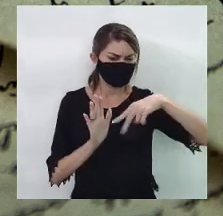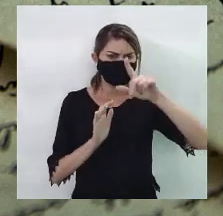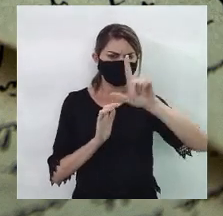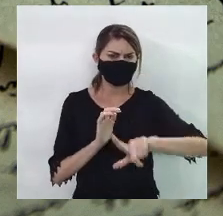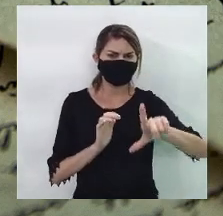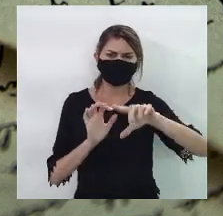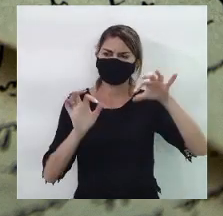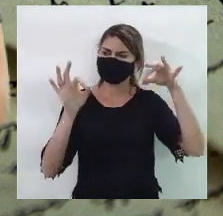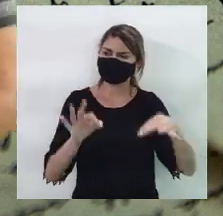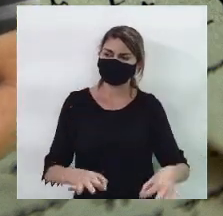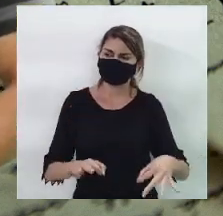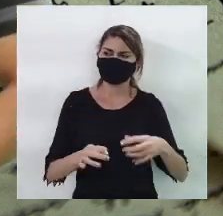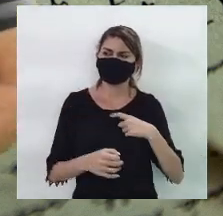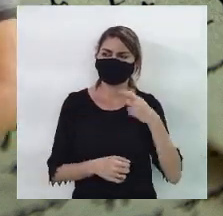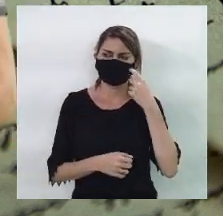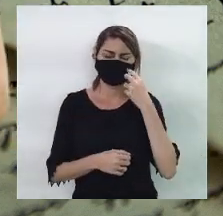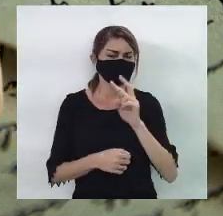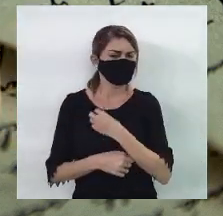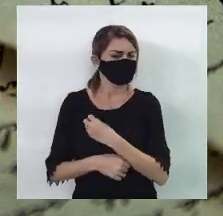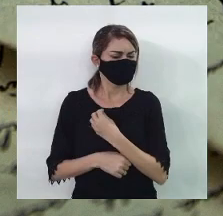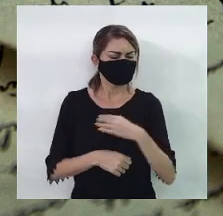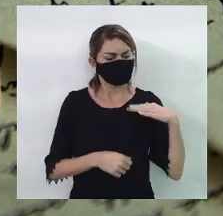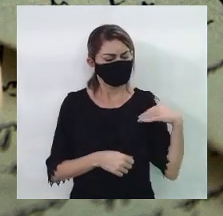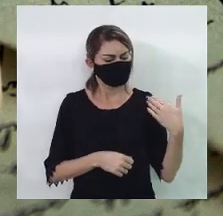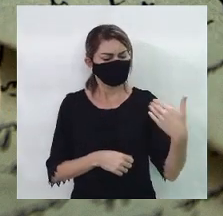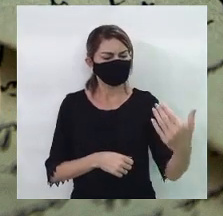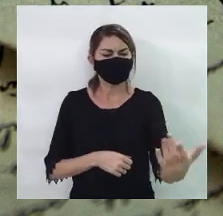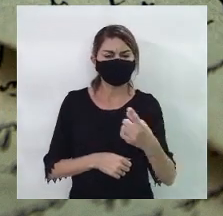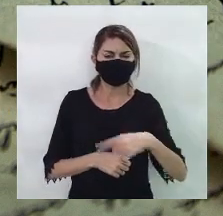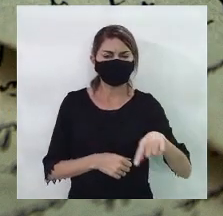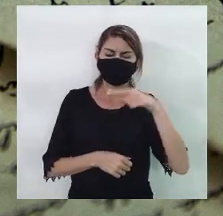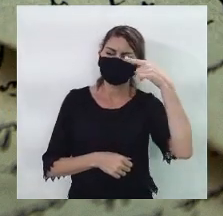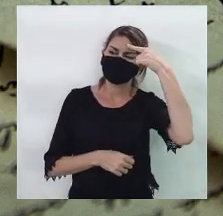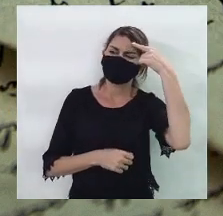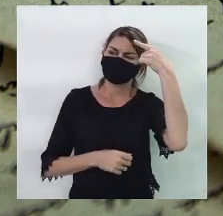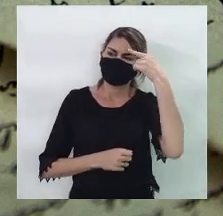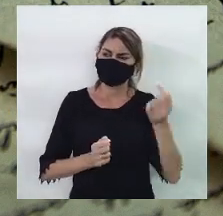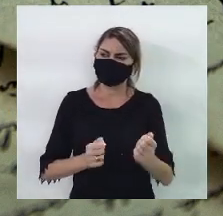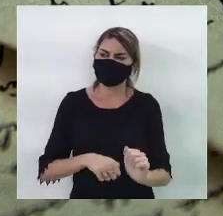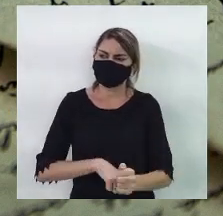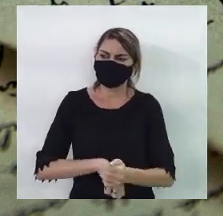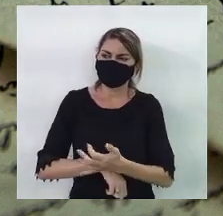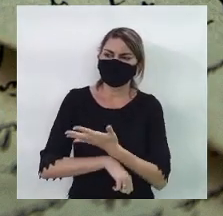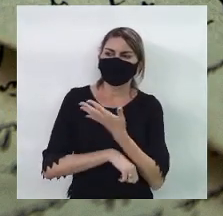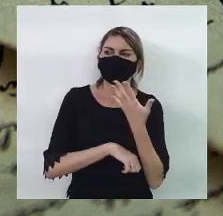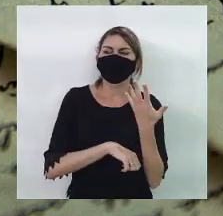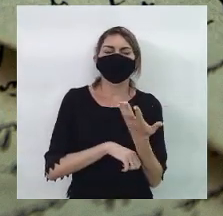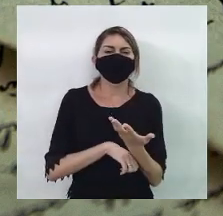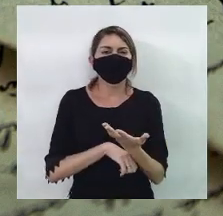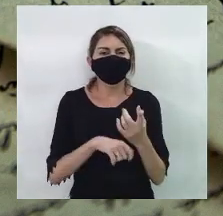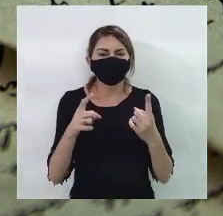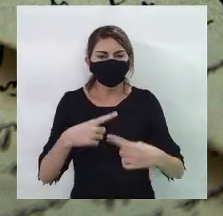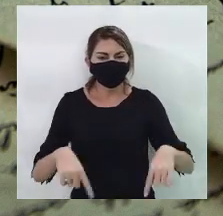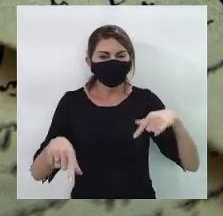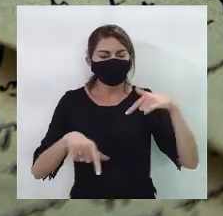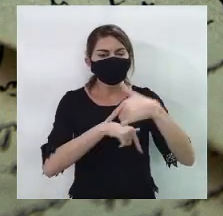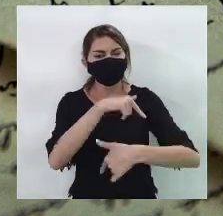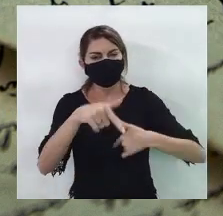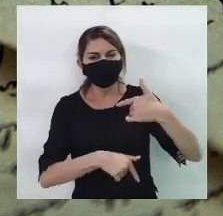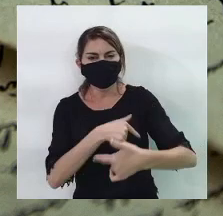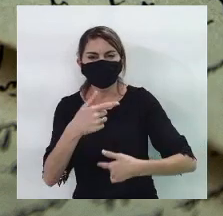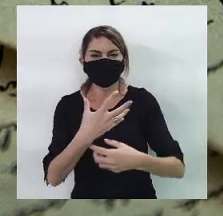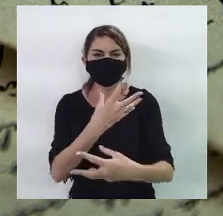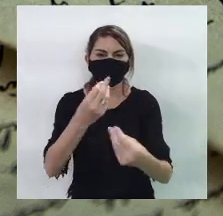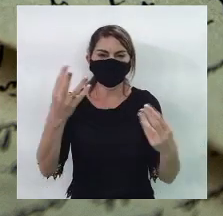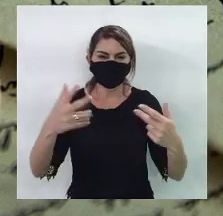Com certeza, é o que a gente vive no dia a dia, nossos pensamentos, nossas emoções, nosso trabalho, há